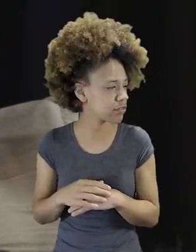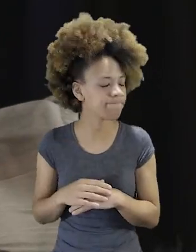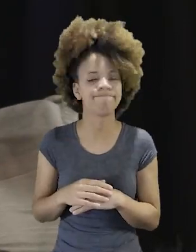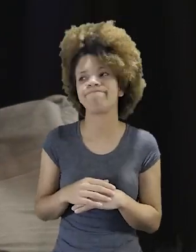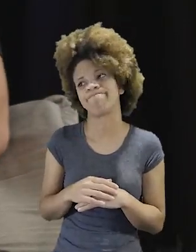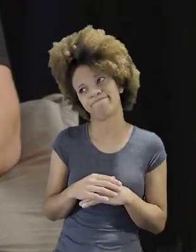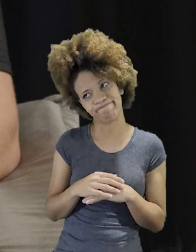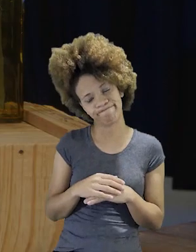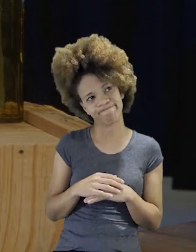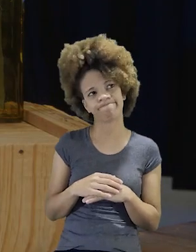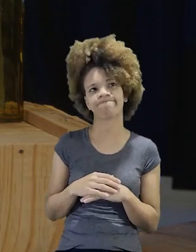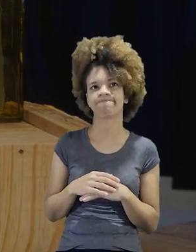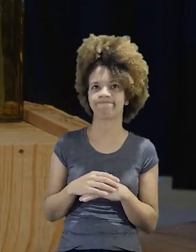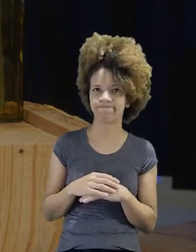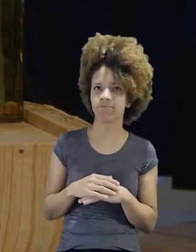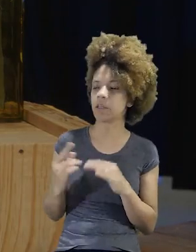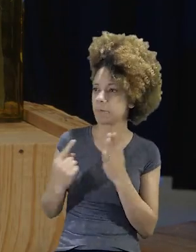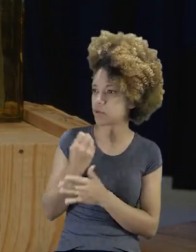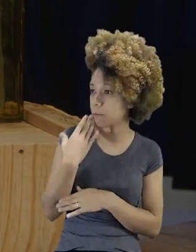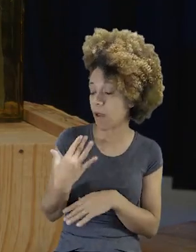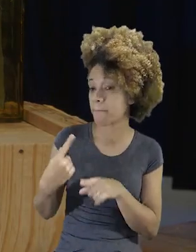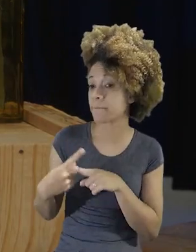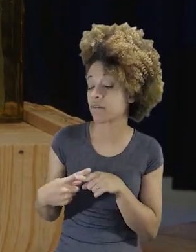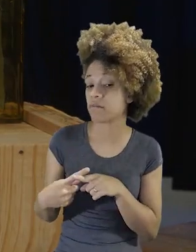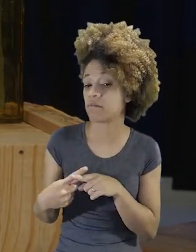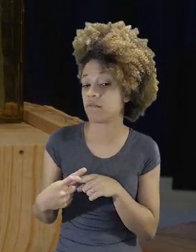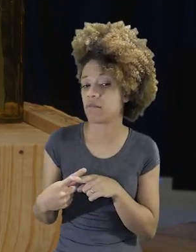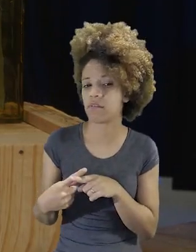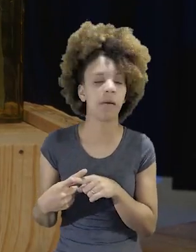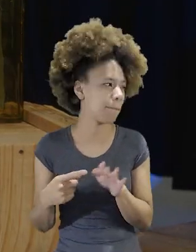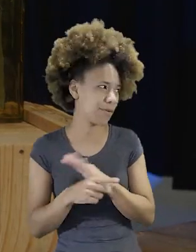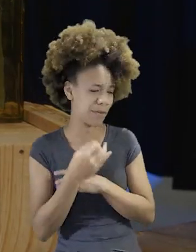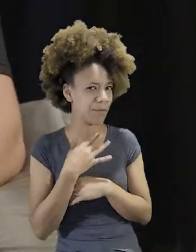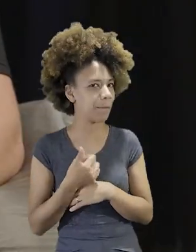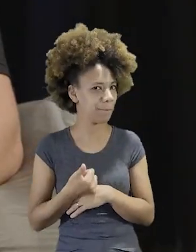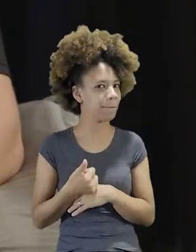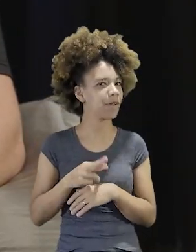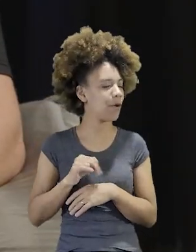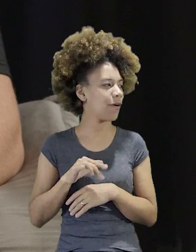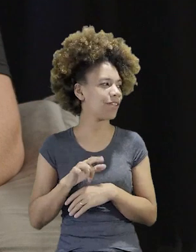perícia Entendeu cara isso é uma pergunta muito boa porque